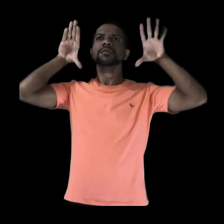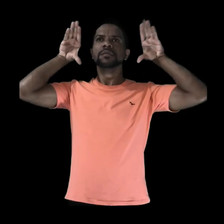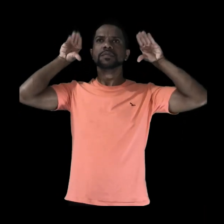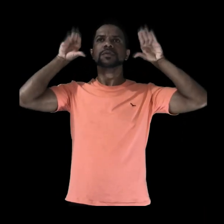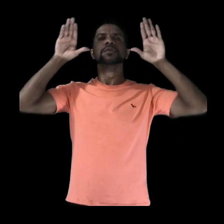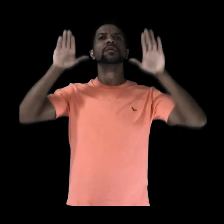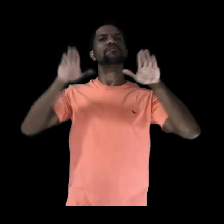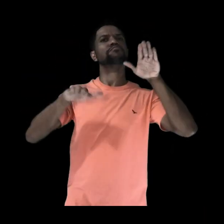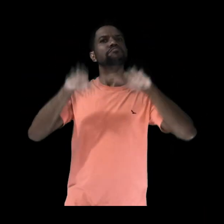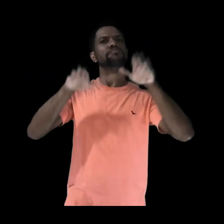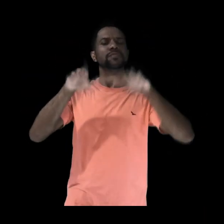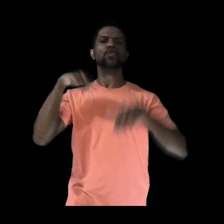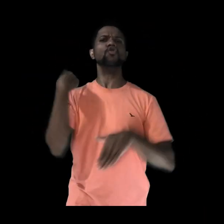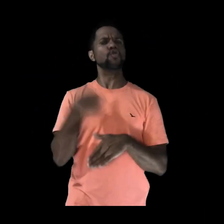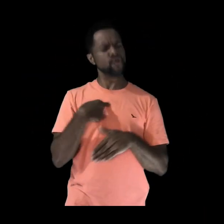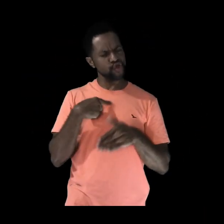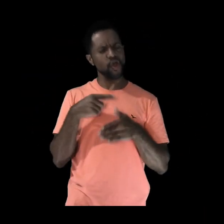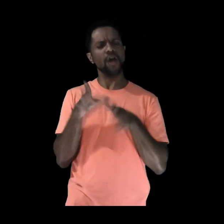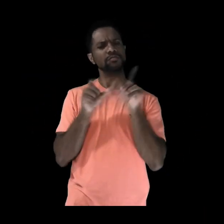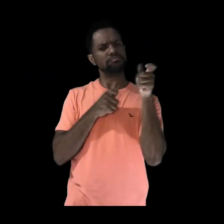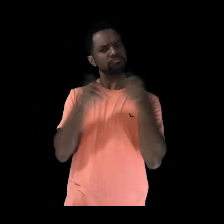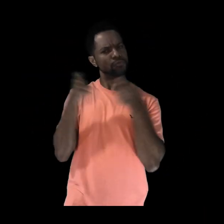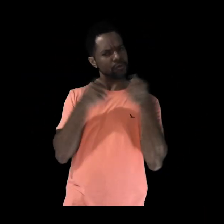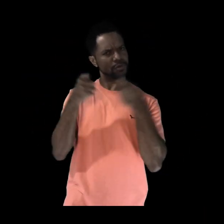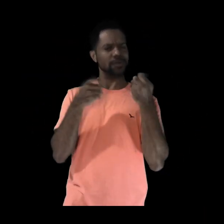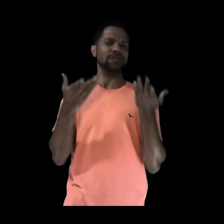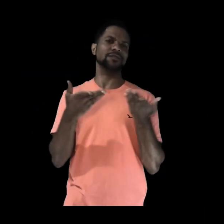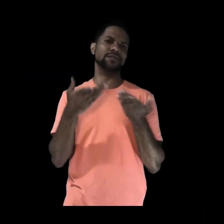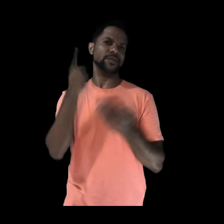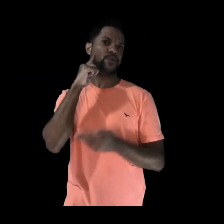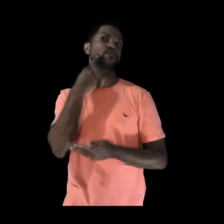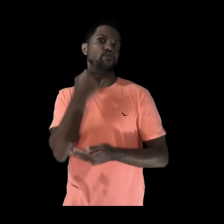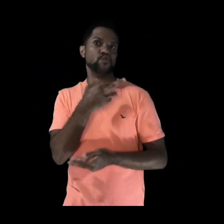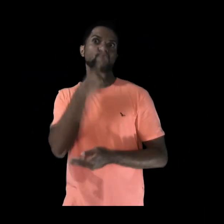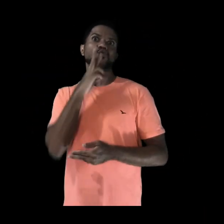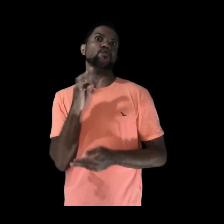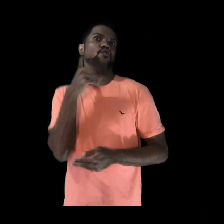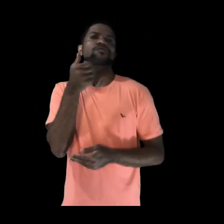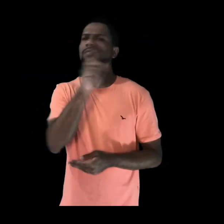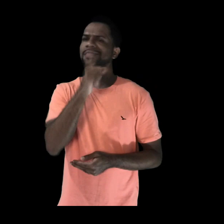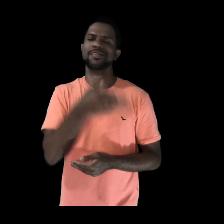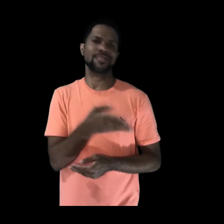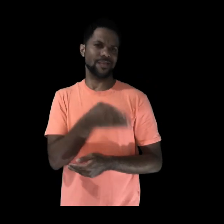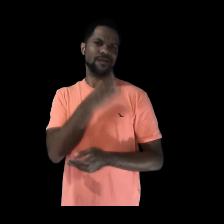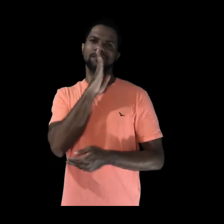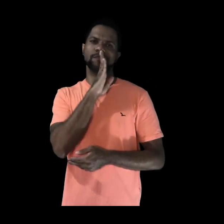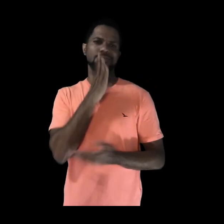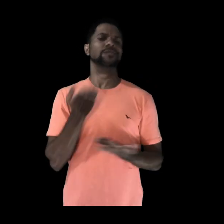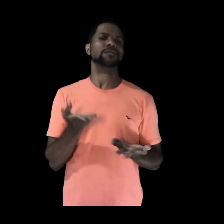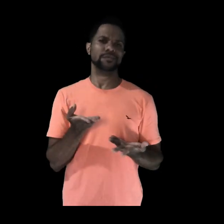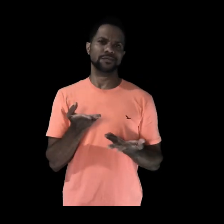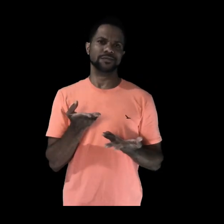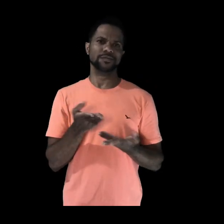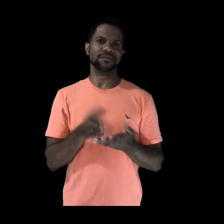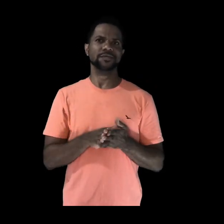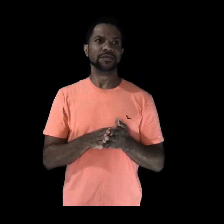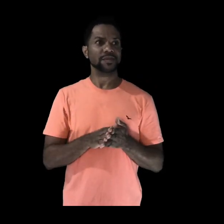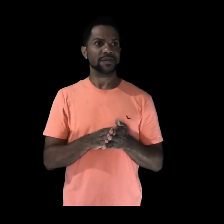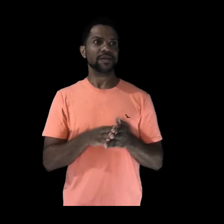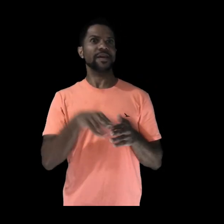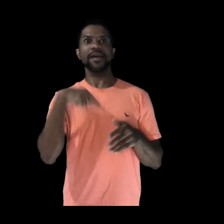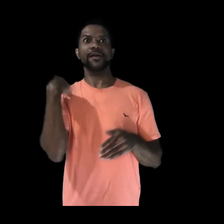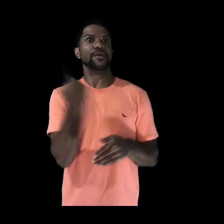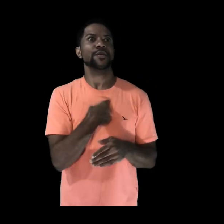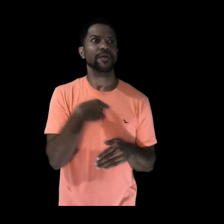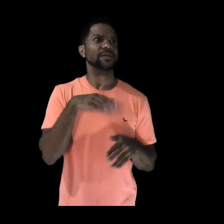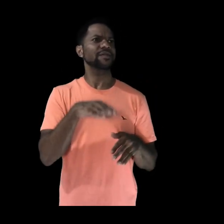ele tem uma tendência muito grande a gritar. Por isso que nem todo surdo é mudo. É bom a gente falar para as pessoas também que não vai adiantar você falar